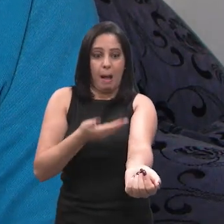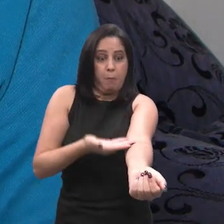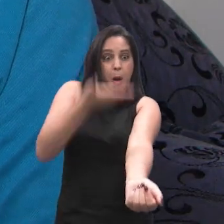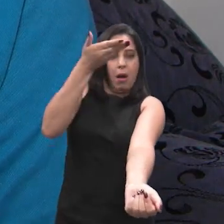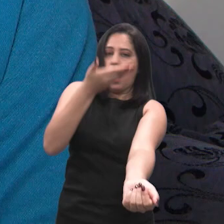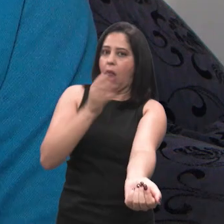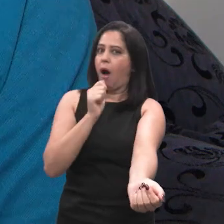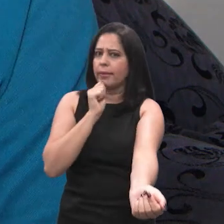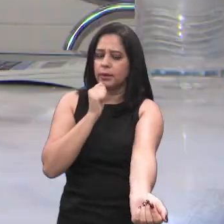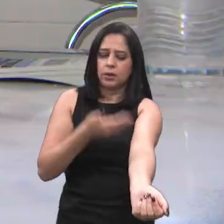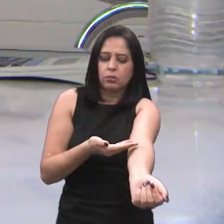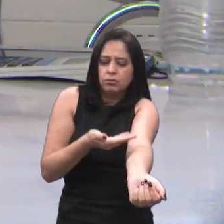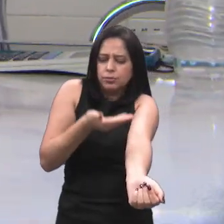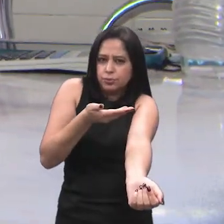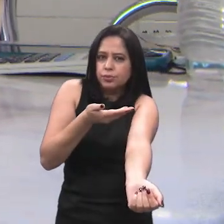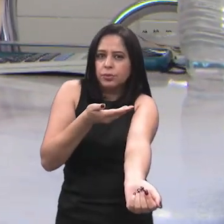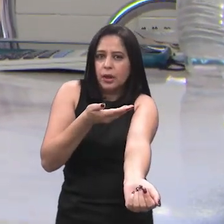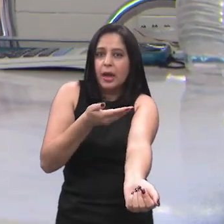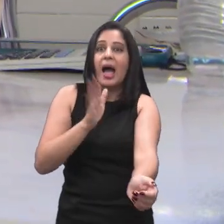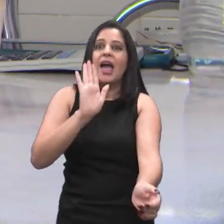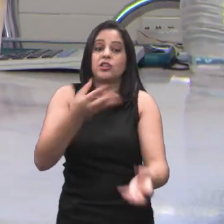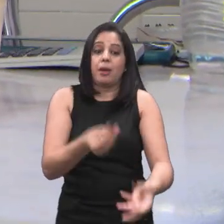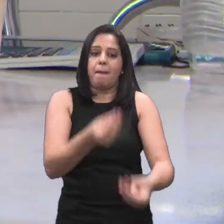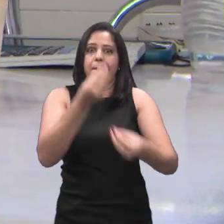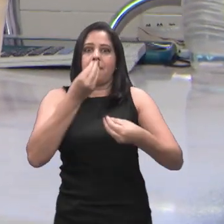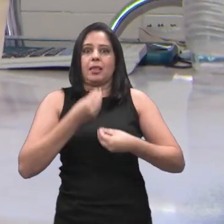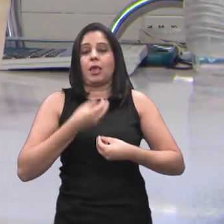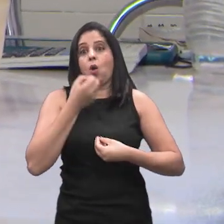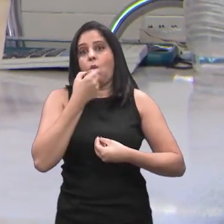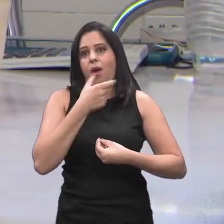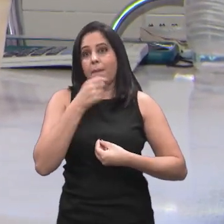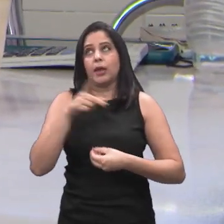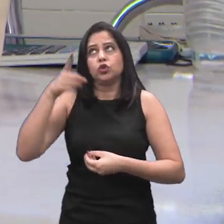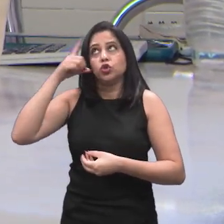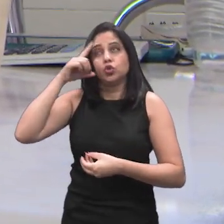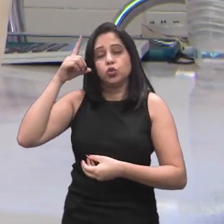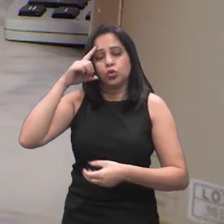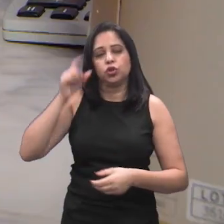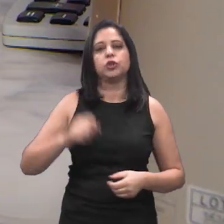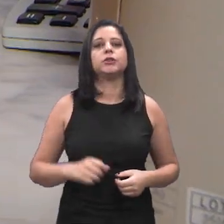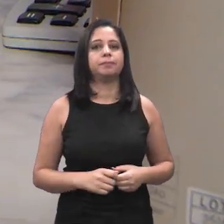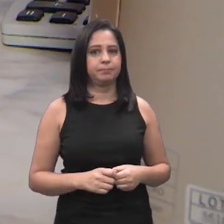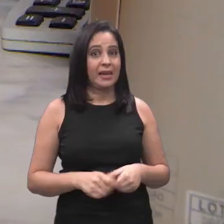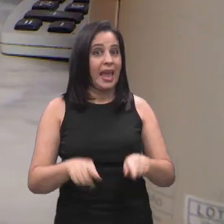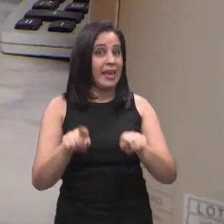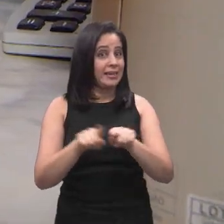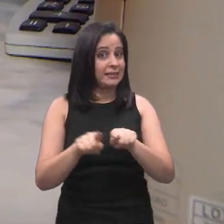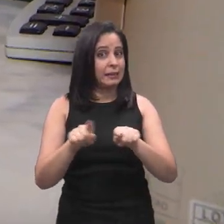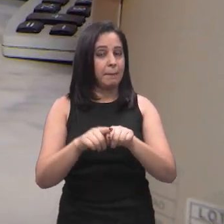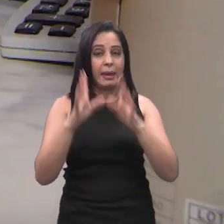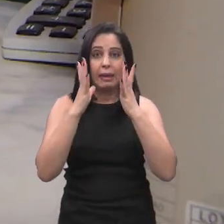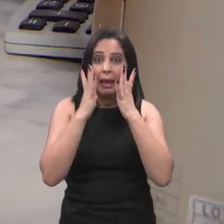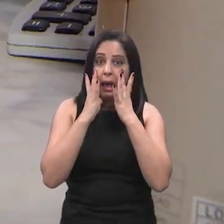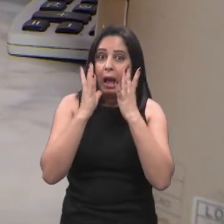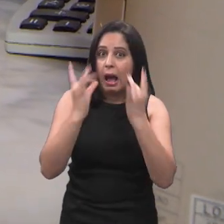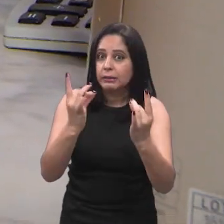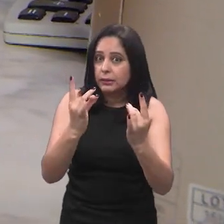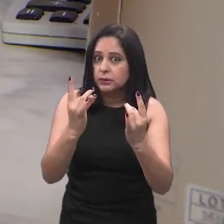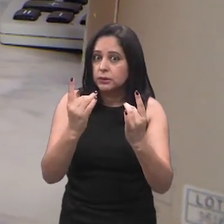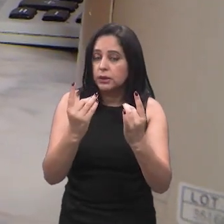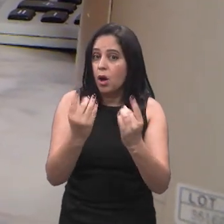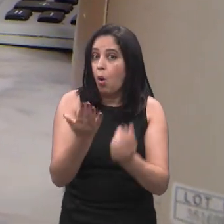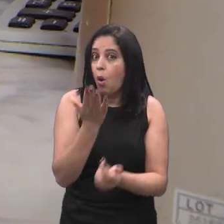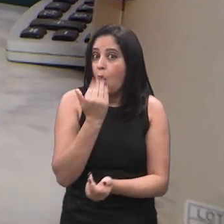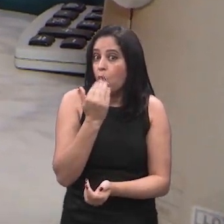medicamento diário. Além disso, manter a atenção com a alimentação é fundamental para quem convive com a